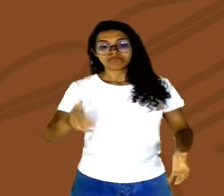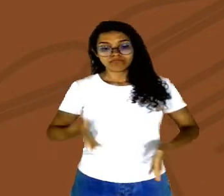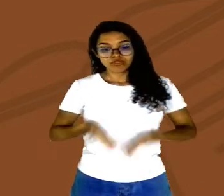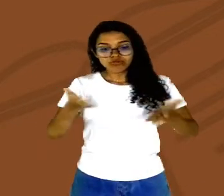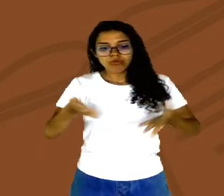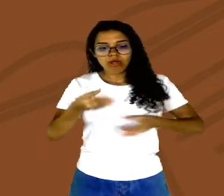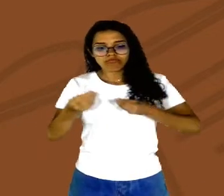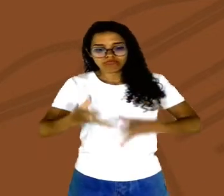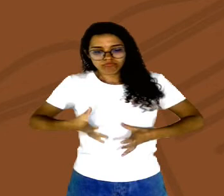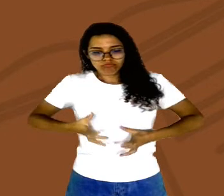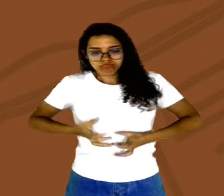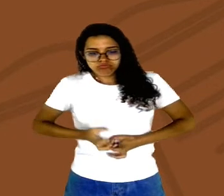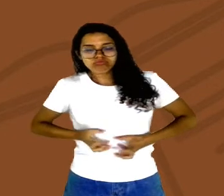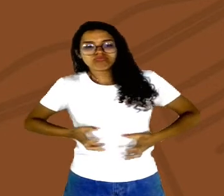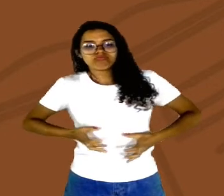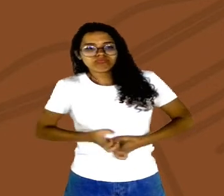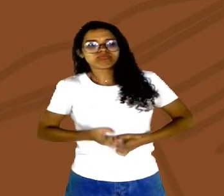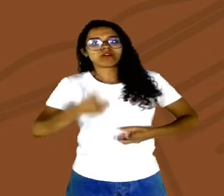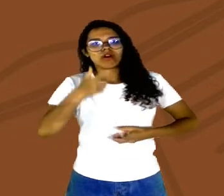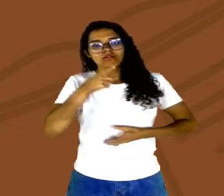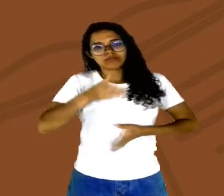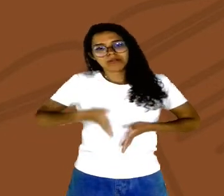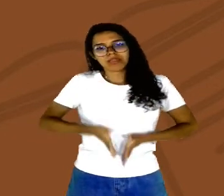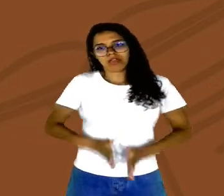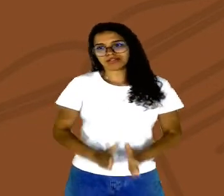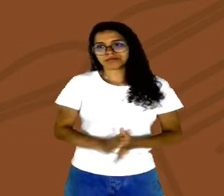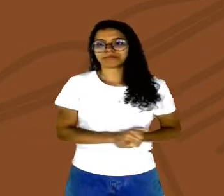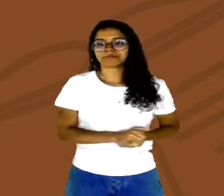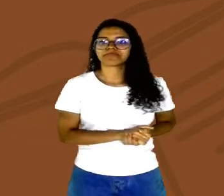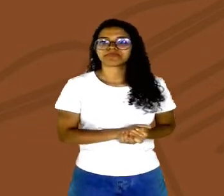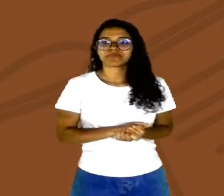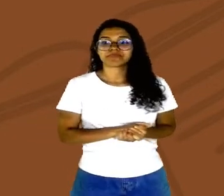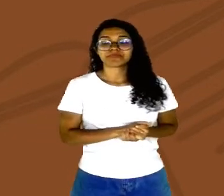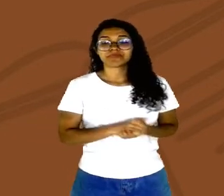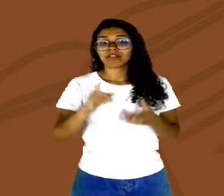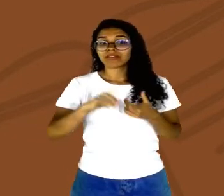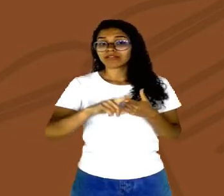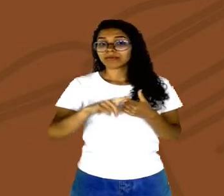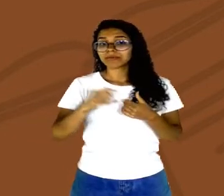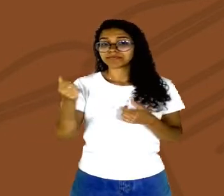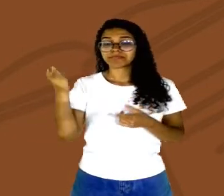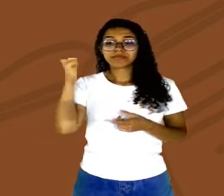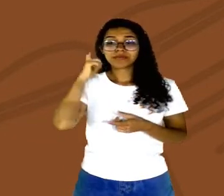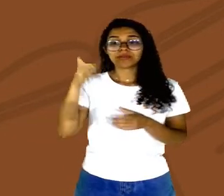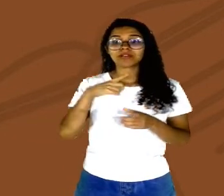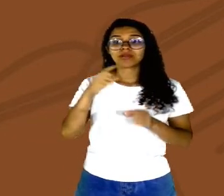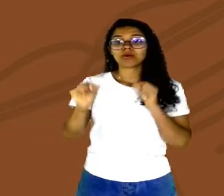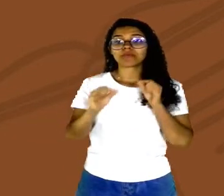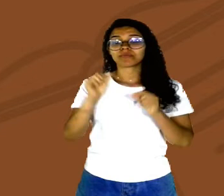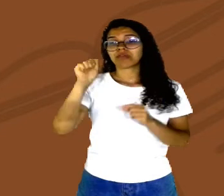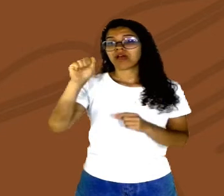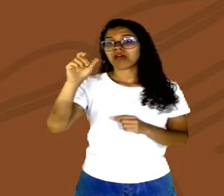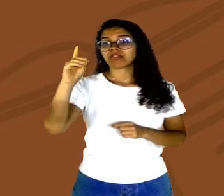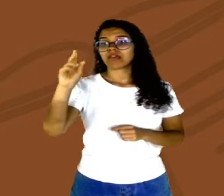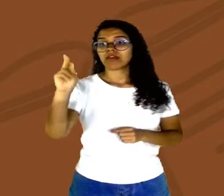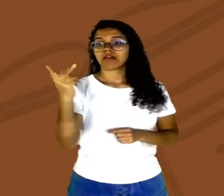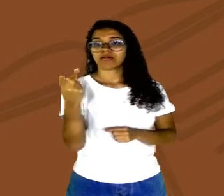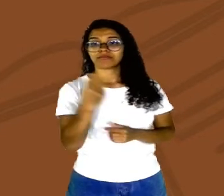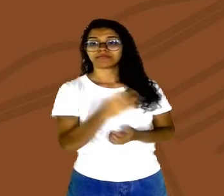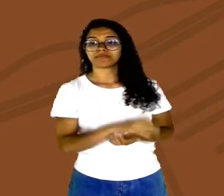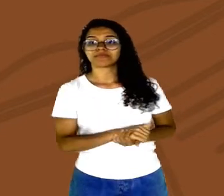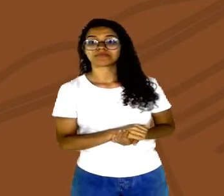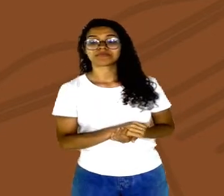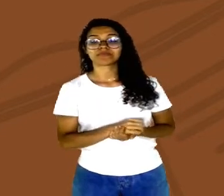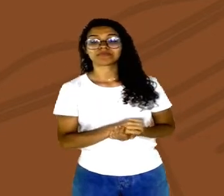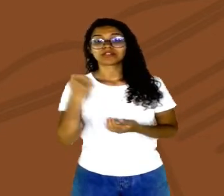professor. Além disso, o hipotálamo também produz aí um hormônio chamado antidiurético, o ADH. Ele permite